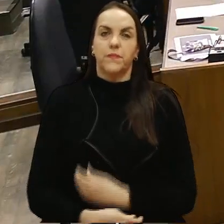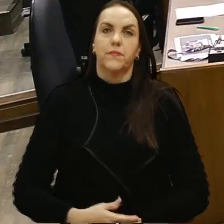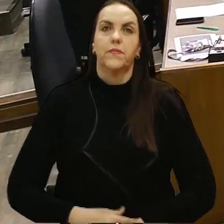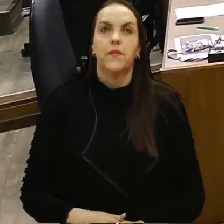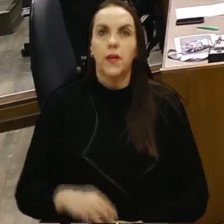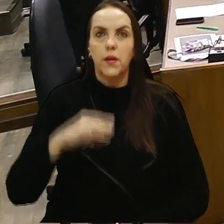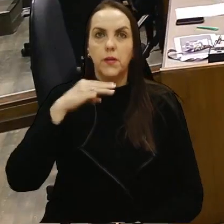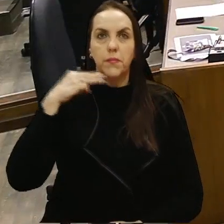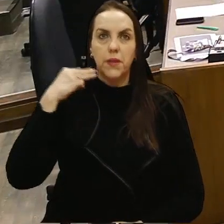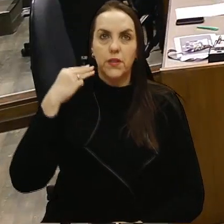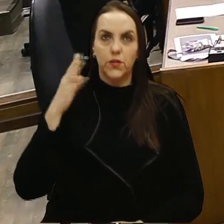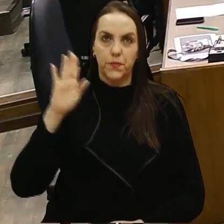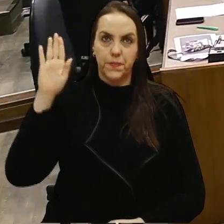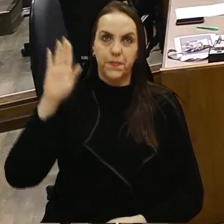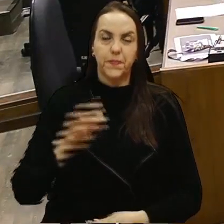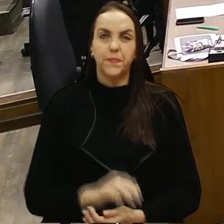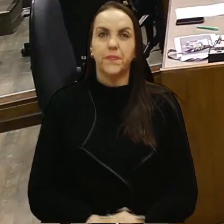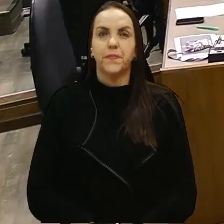Marisol Santos.